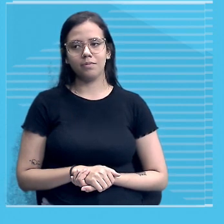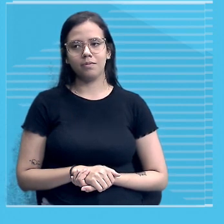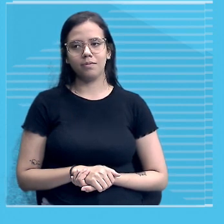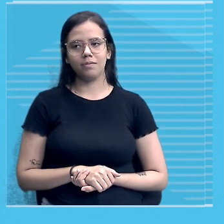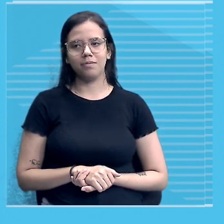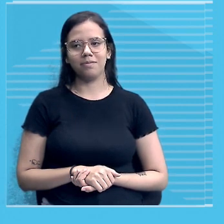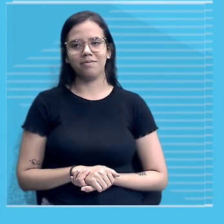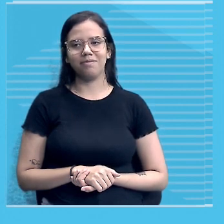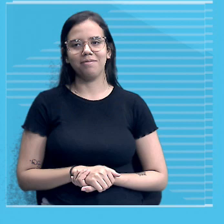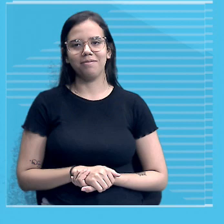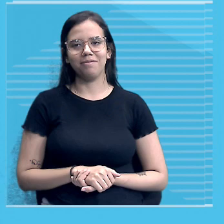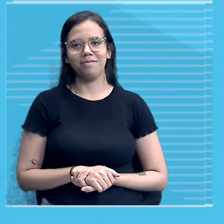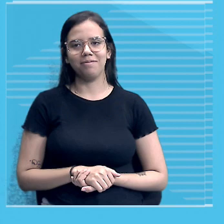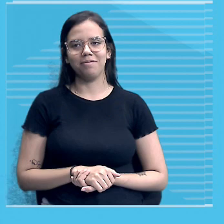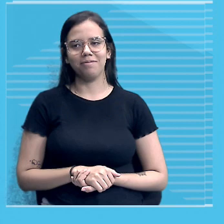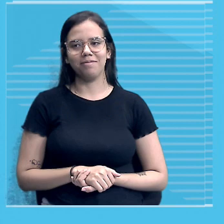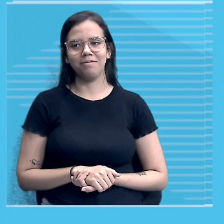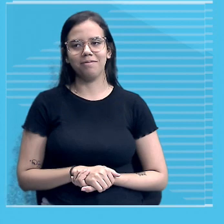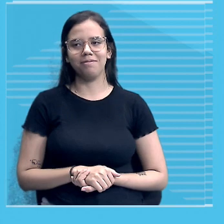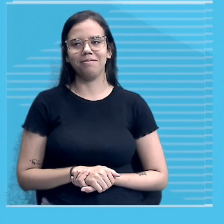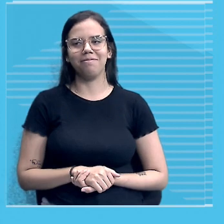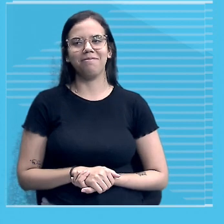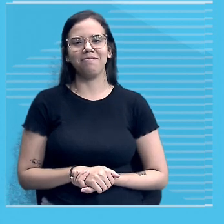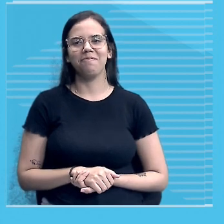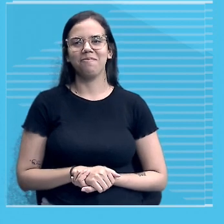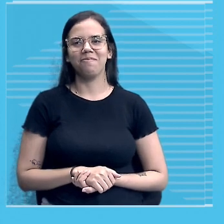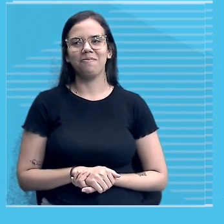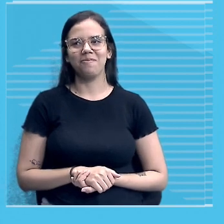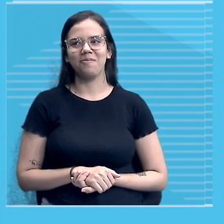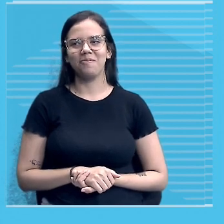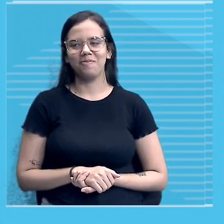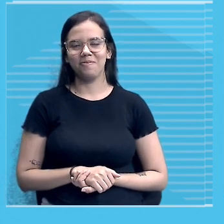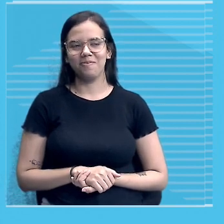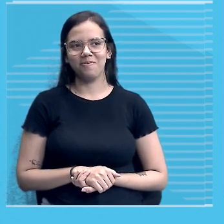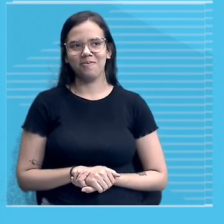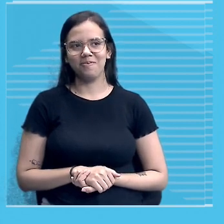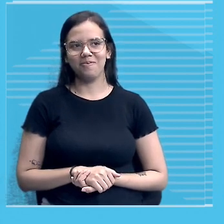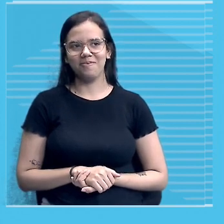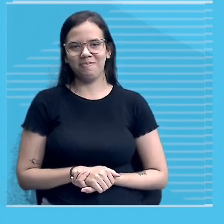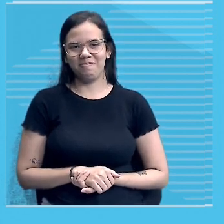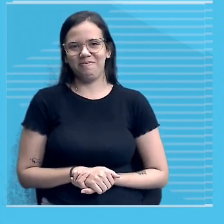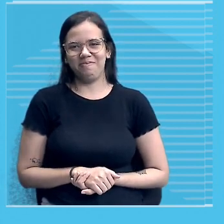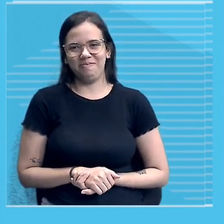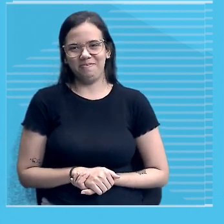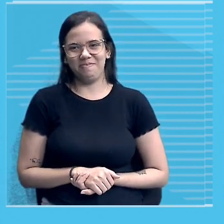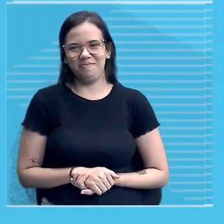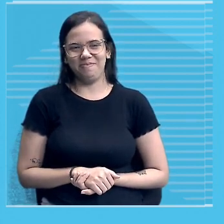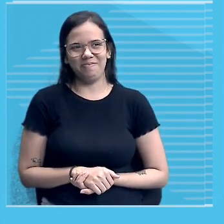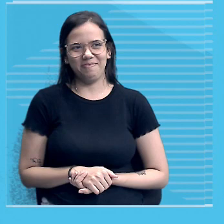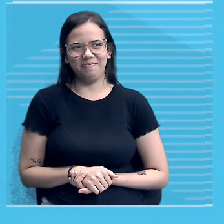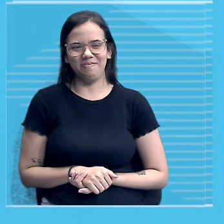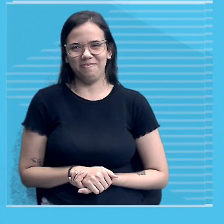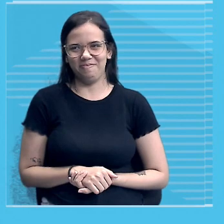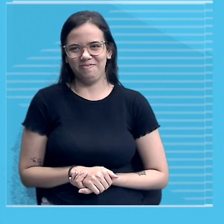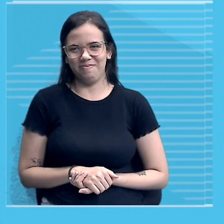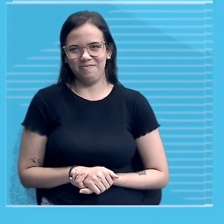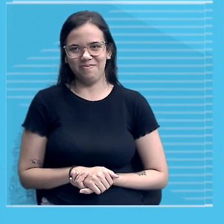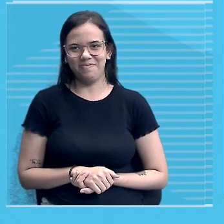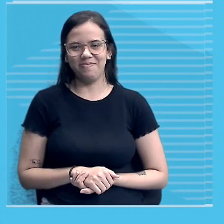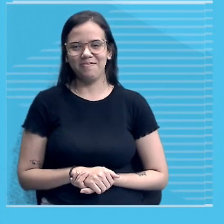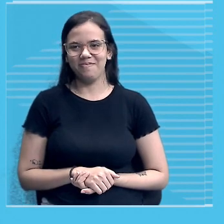E aí se você consegue Livramento eu confio no seu